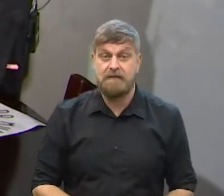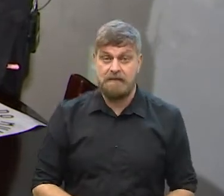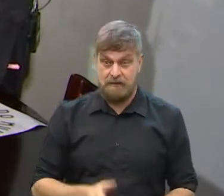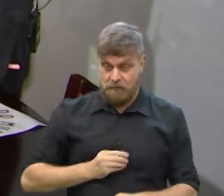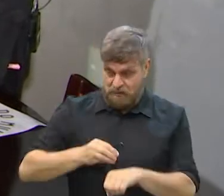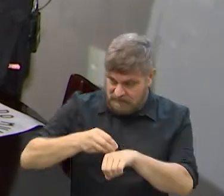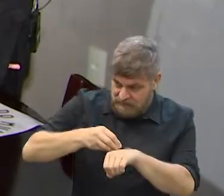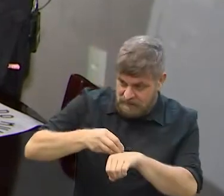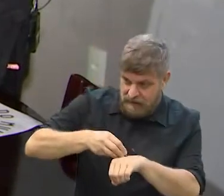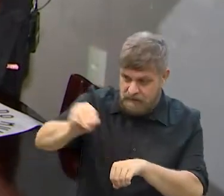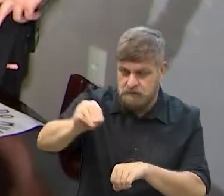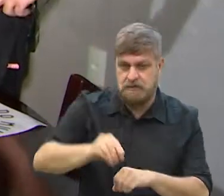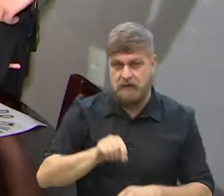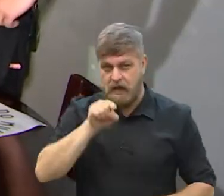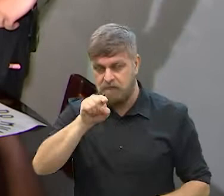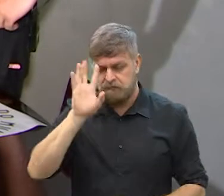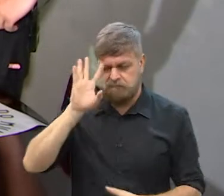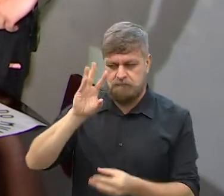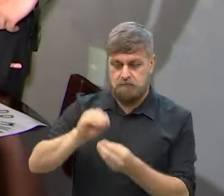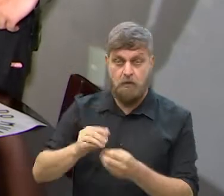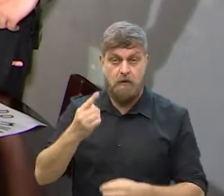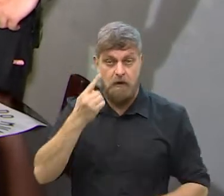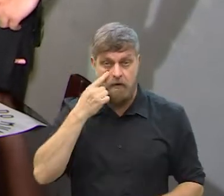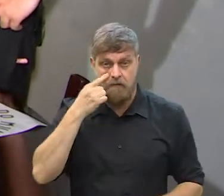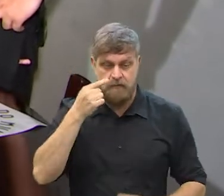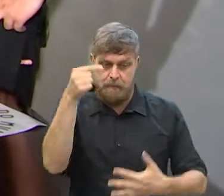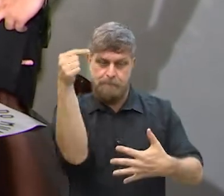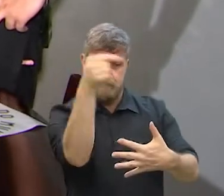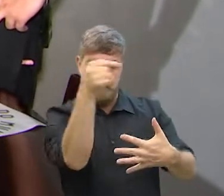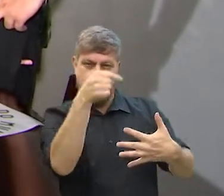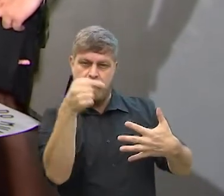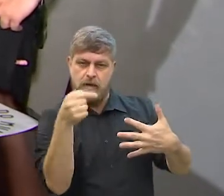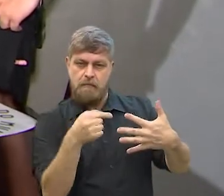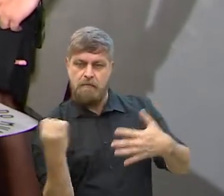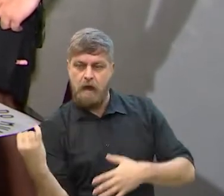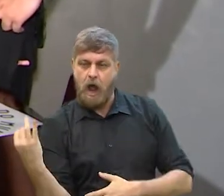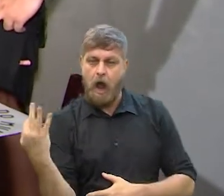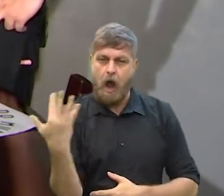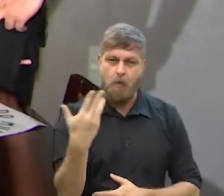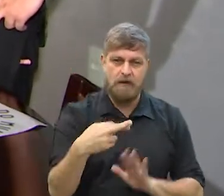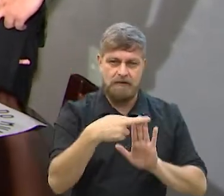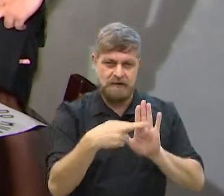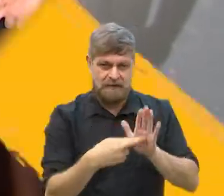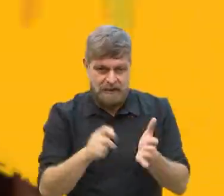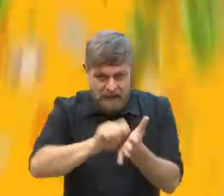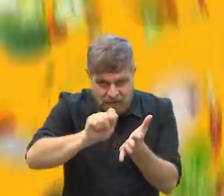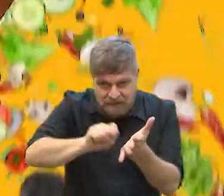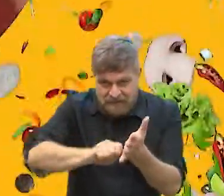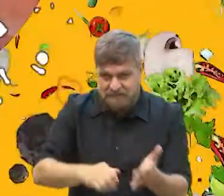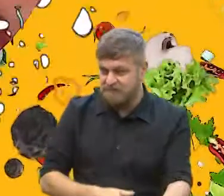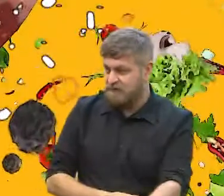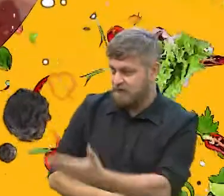essa dica que você vai ver agora as quantidades, tudo que vai na nossa receita. Anota aí.